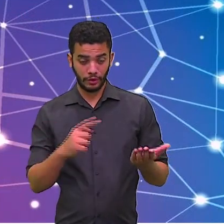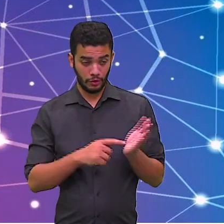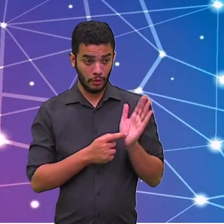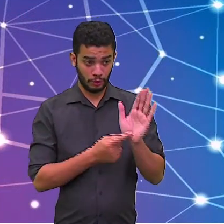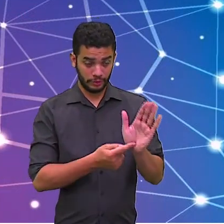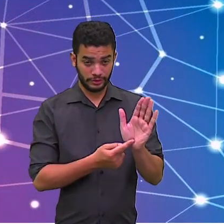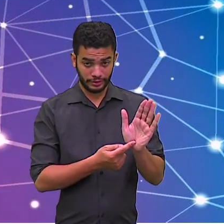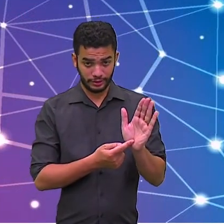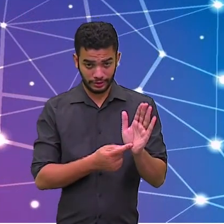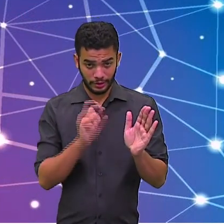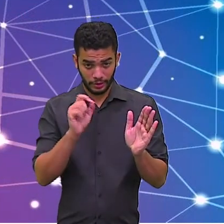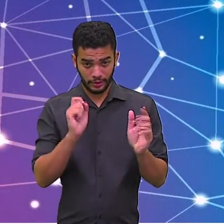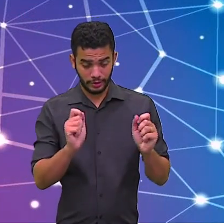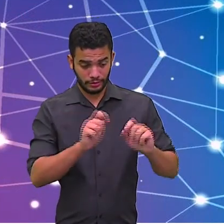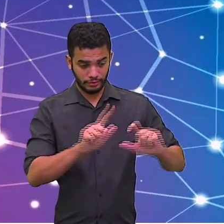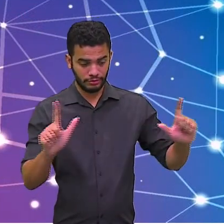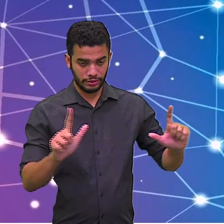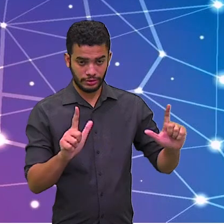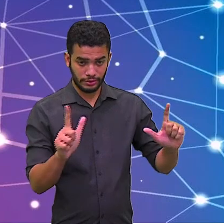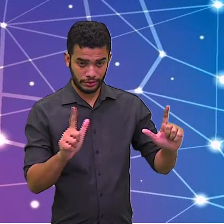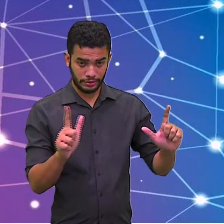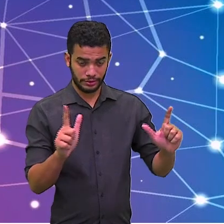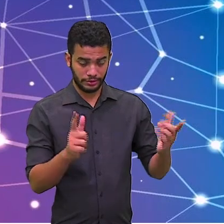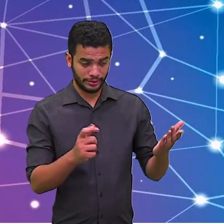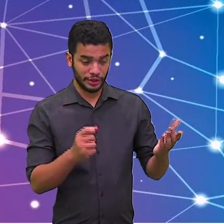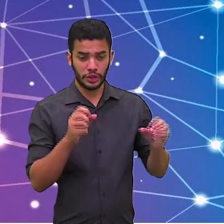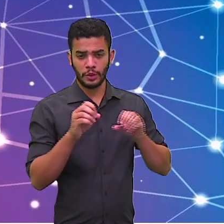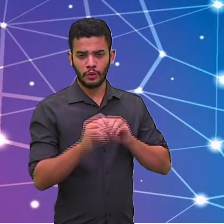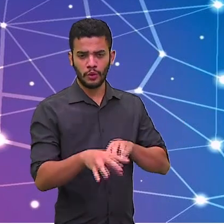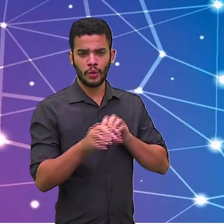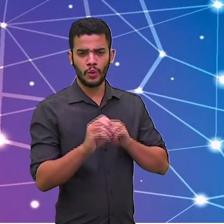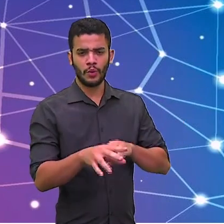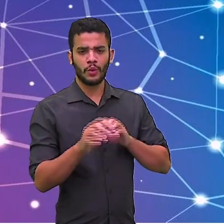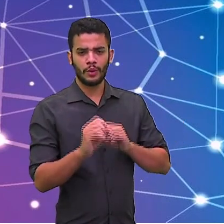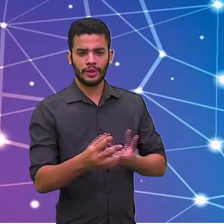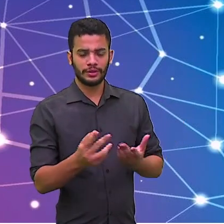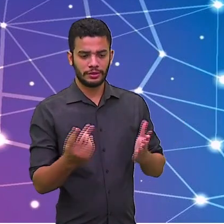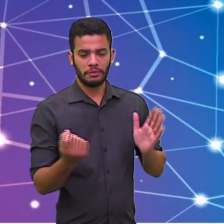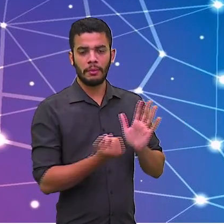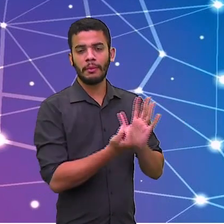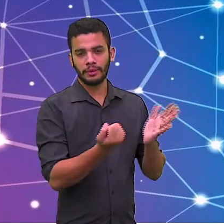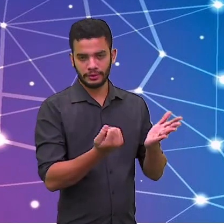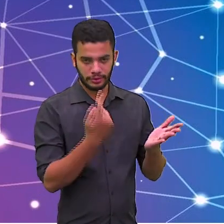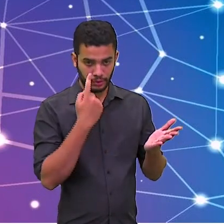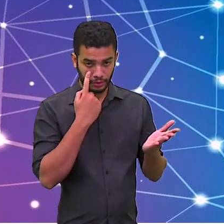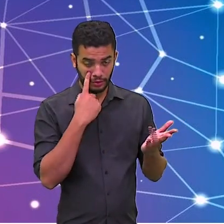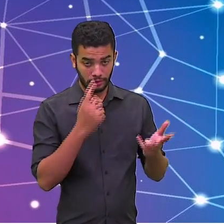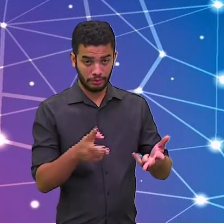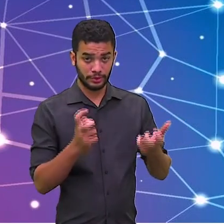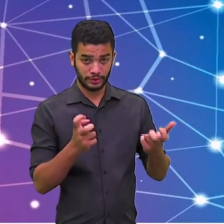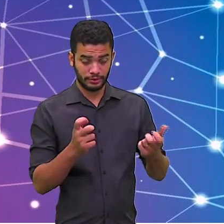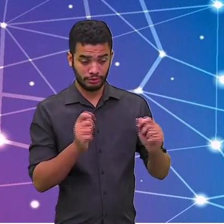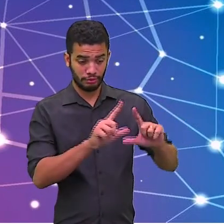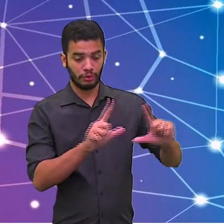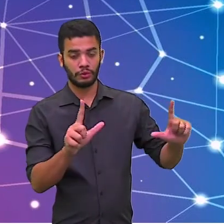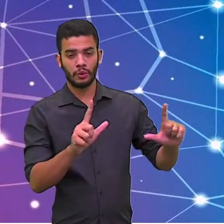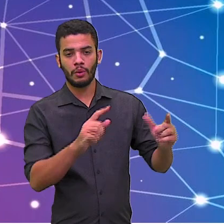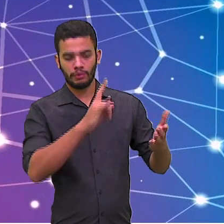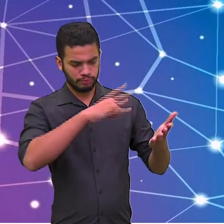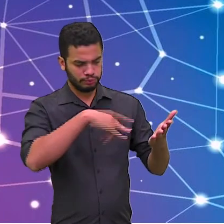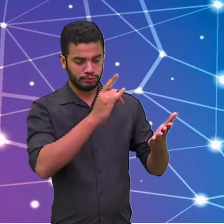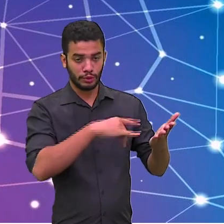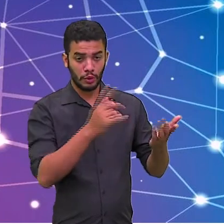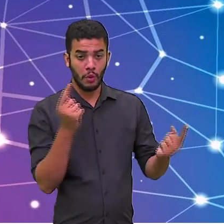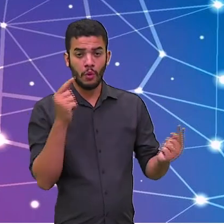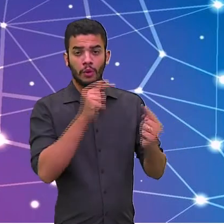Educação Patrimonial de Patrícia Falco Genovez e Maria Terezinha Bretas Vilarim. Essa cartilha tem a